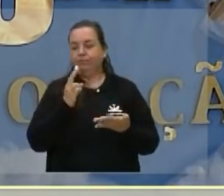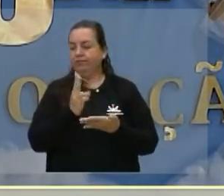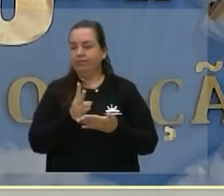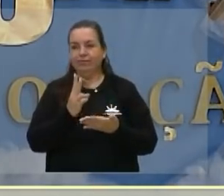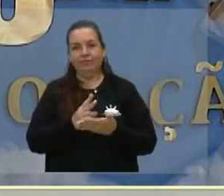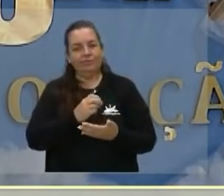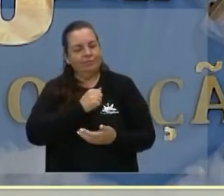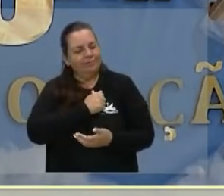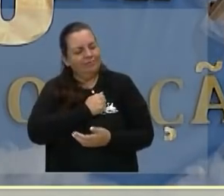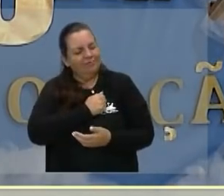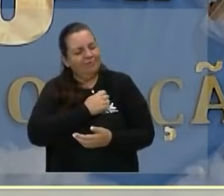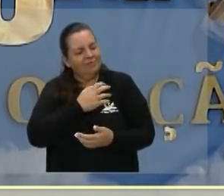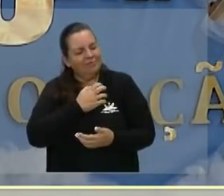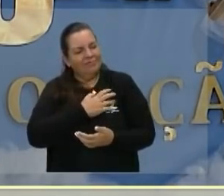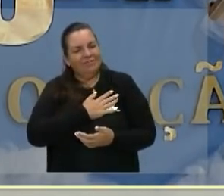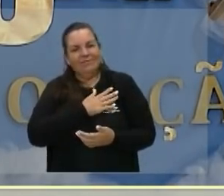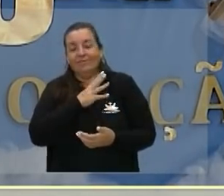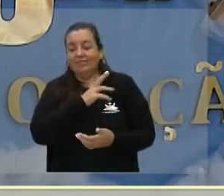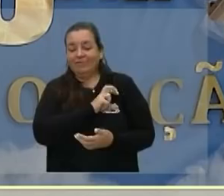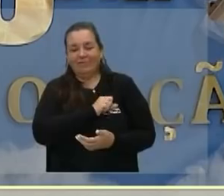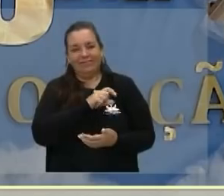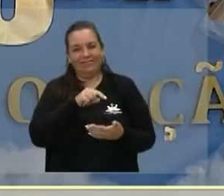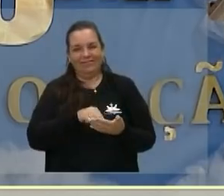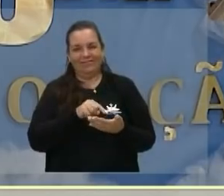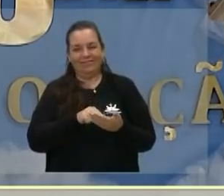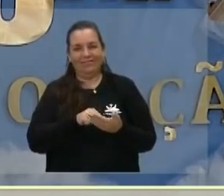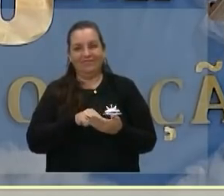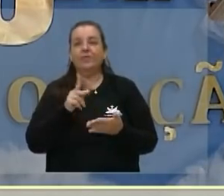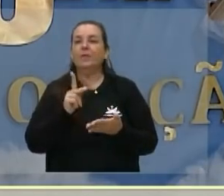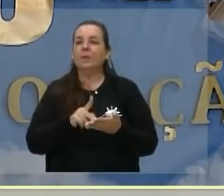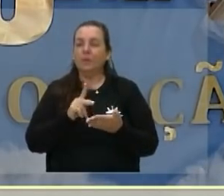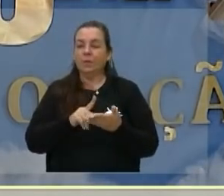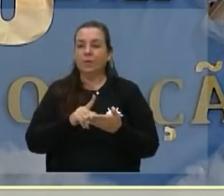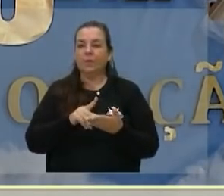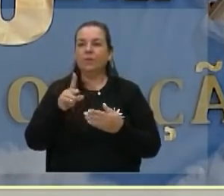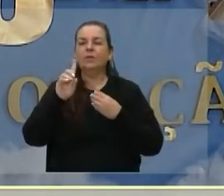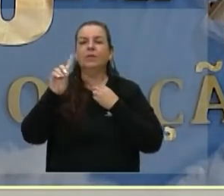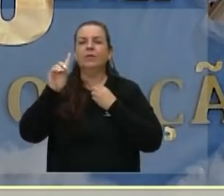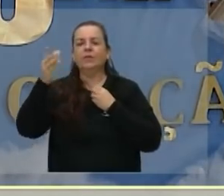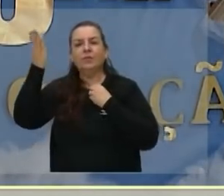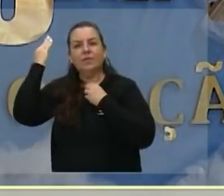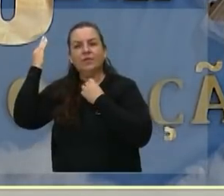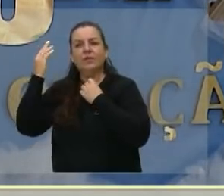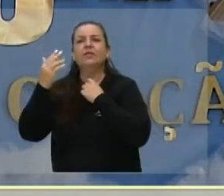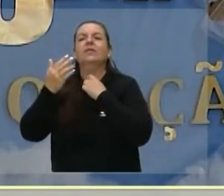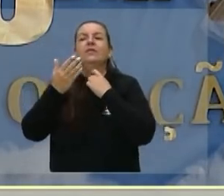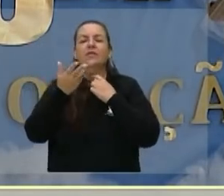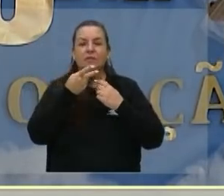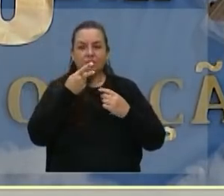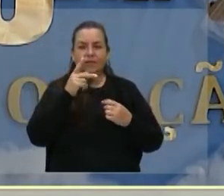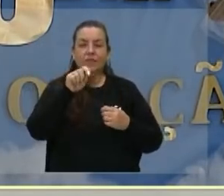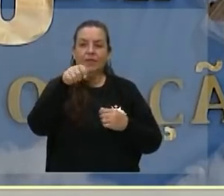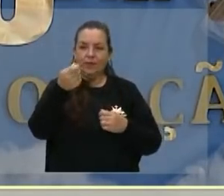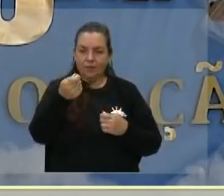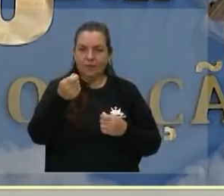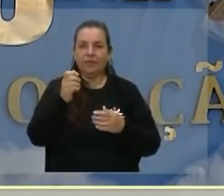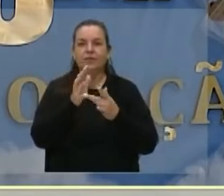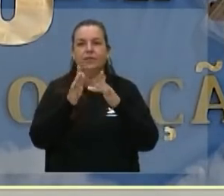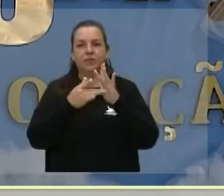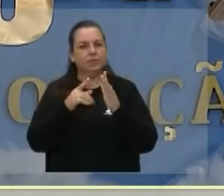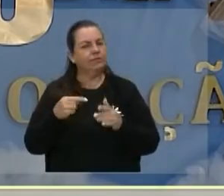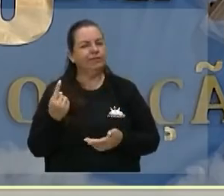apaixonado por ele e é verdade que dias atrás eu preguei sobre jesus o eterno e